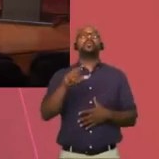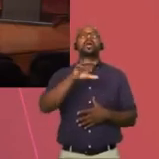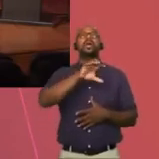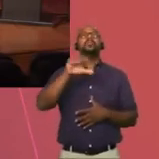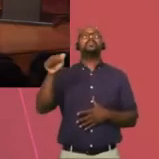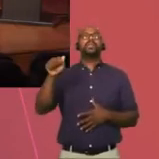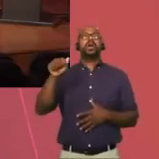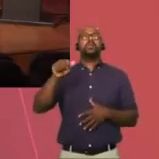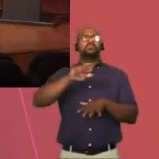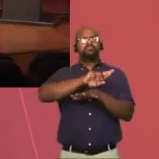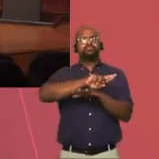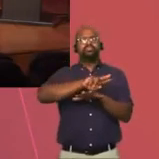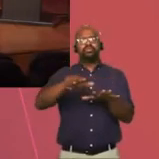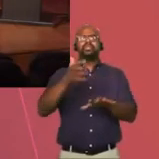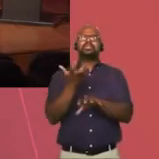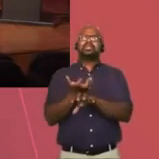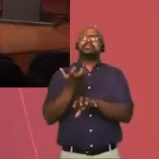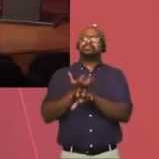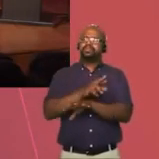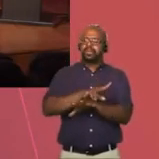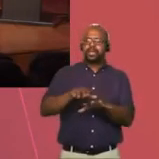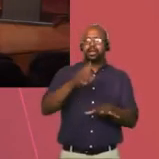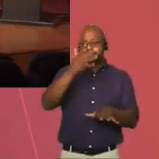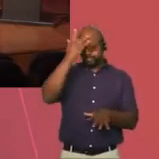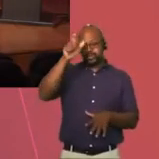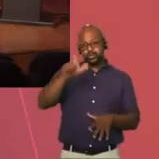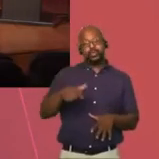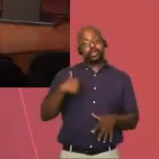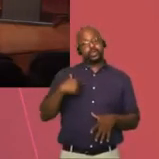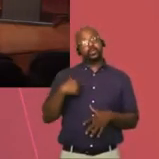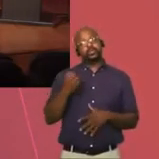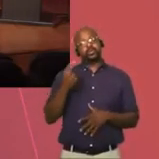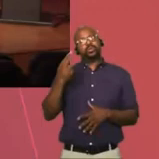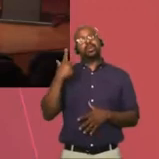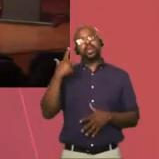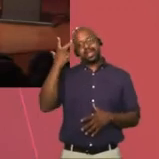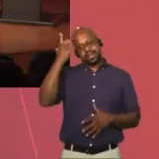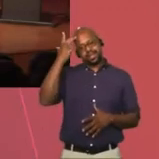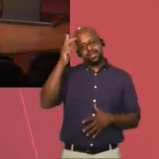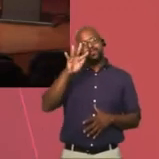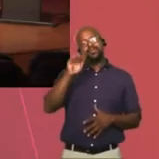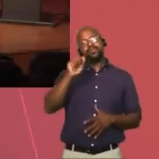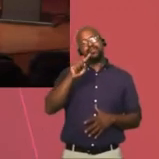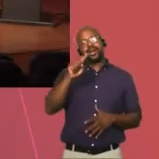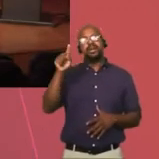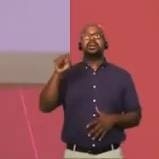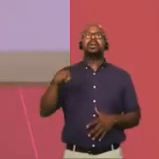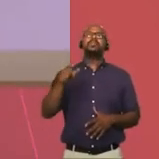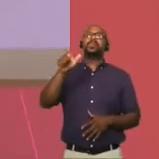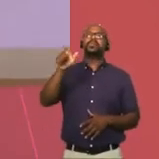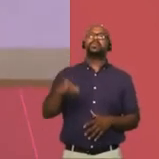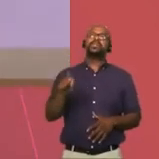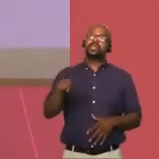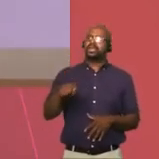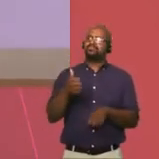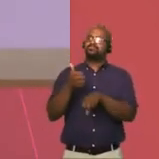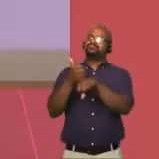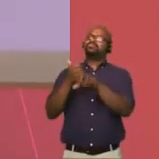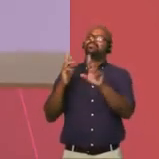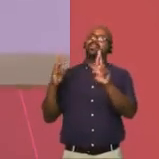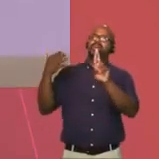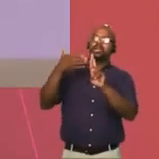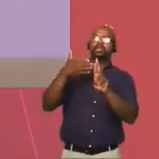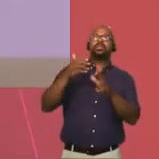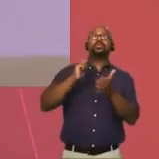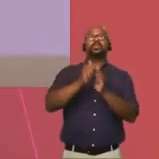campeão multidisciplinar uma pessoa que eu sou particularmente fã uma pessoa que é ícone no